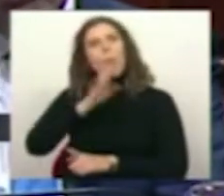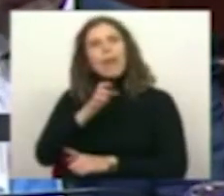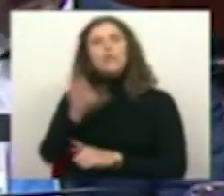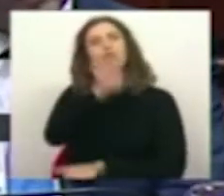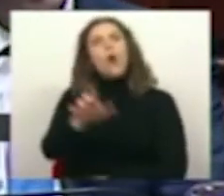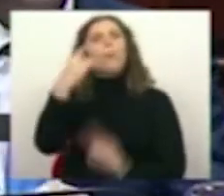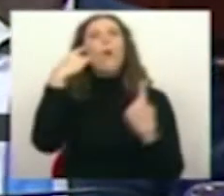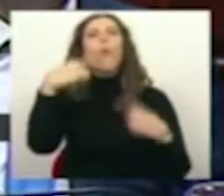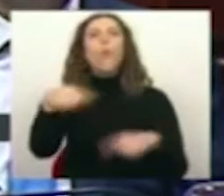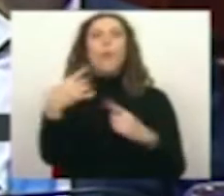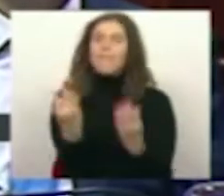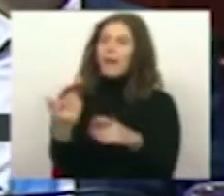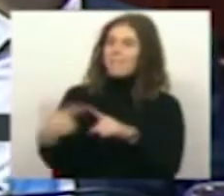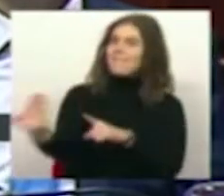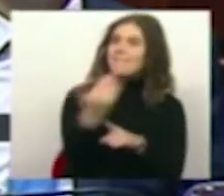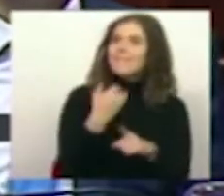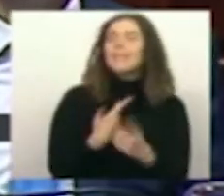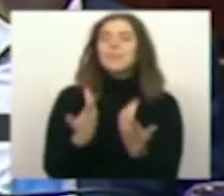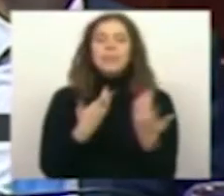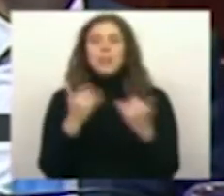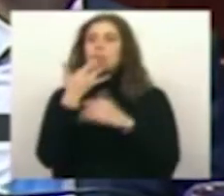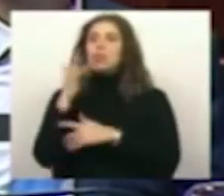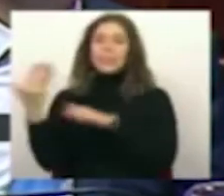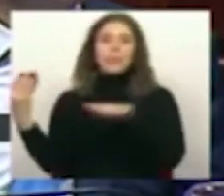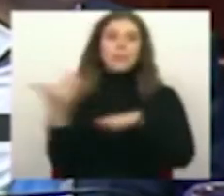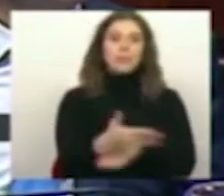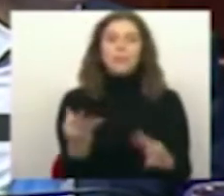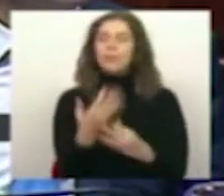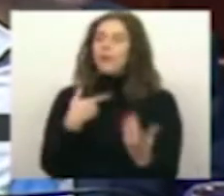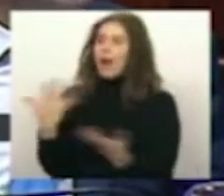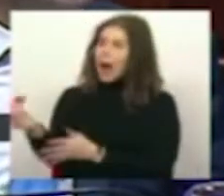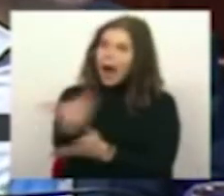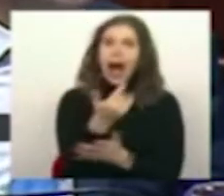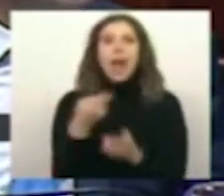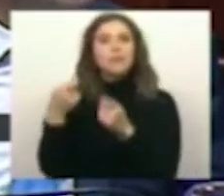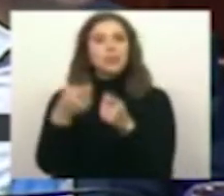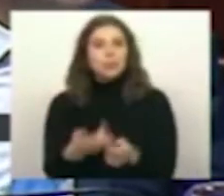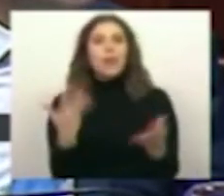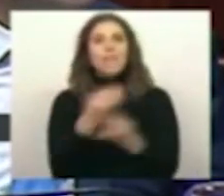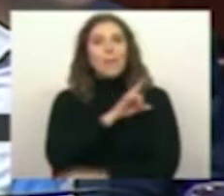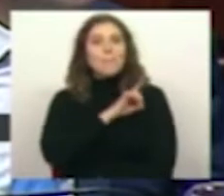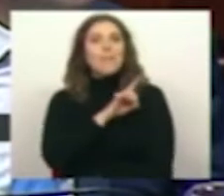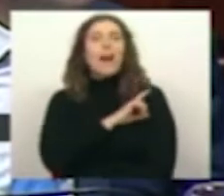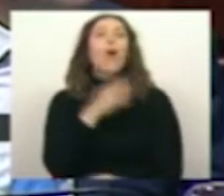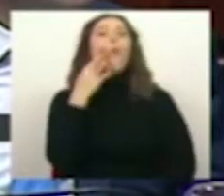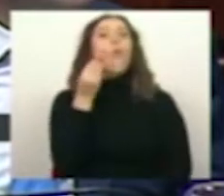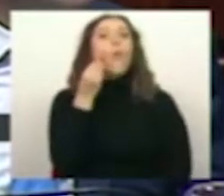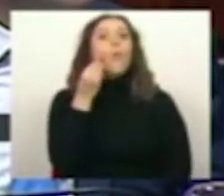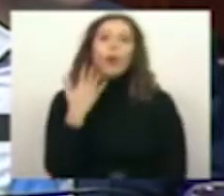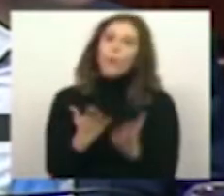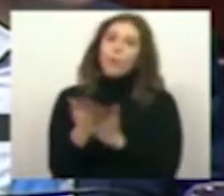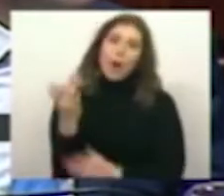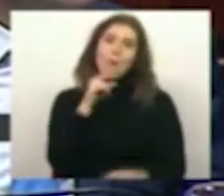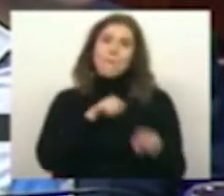única forma de atrair investimento direto estrangeiro, de mobilizar o investimento privado, era manter